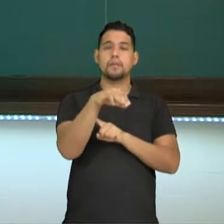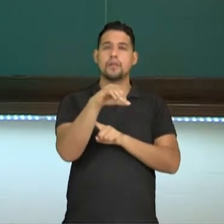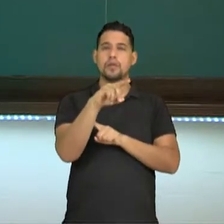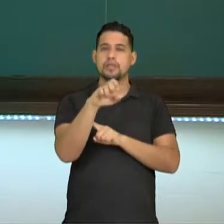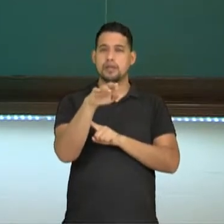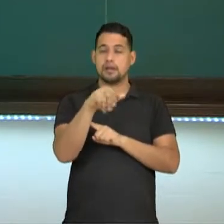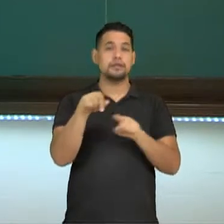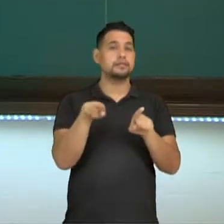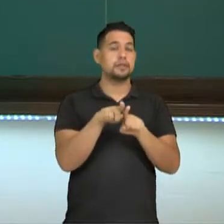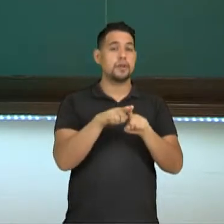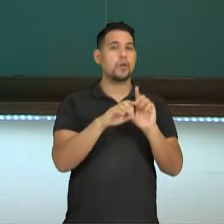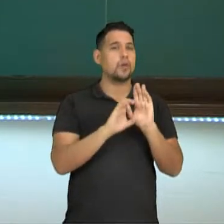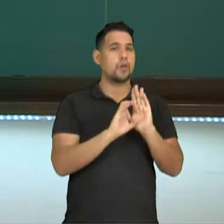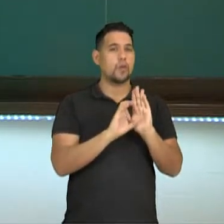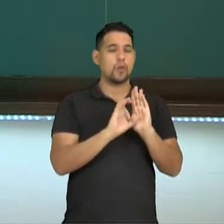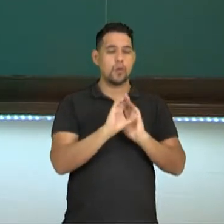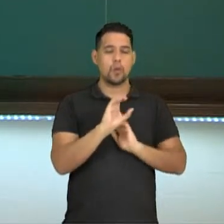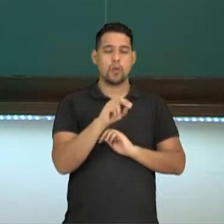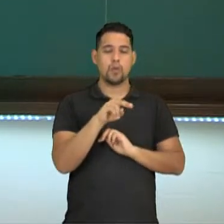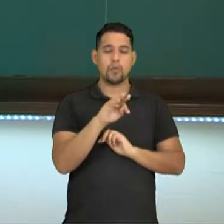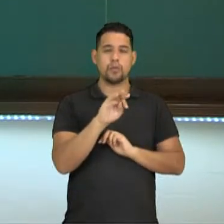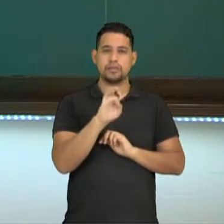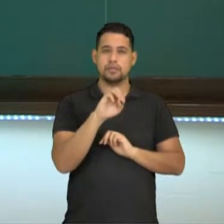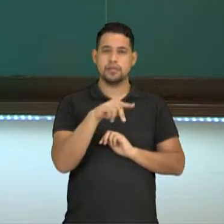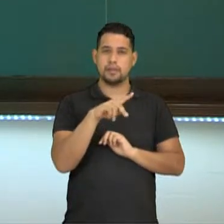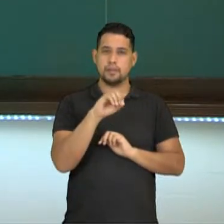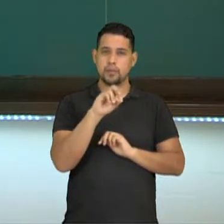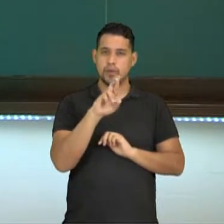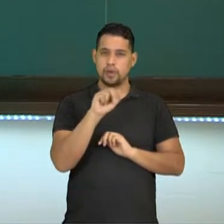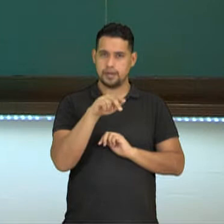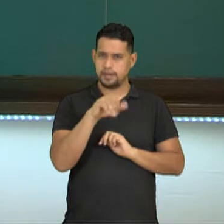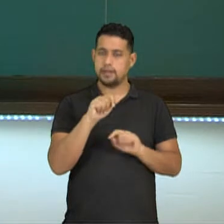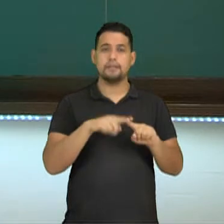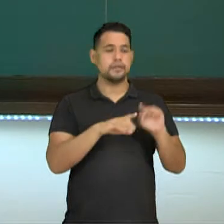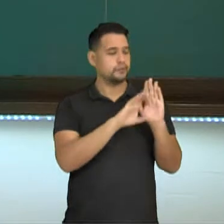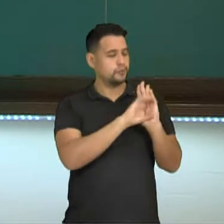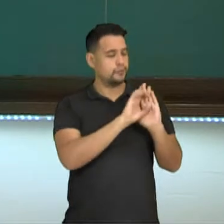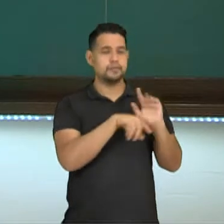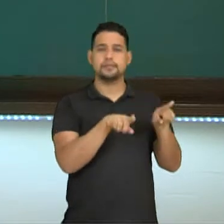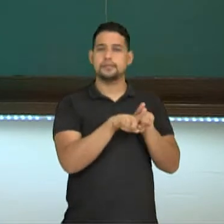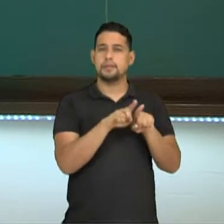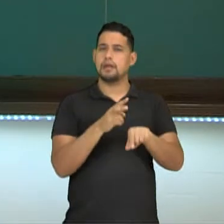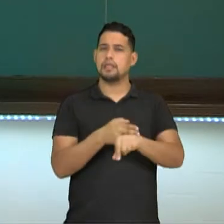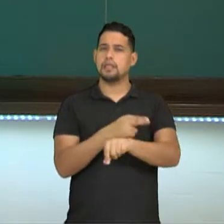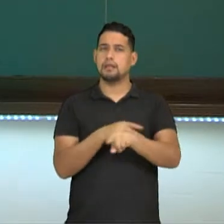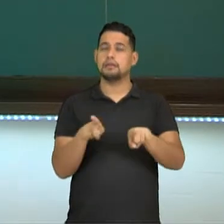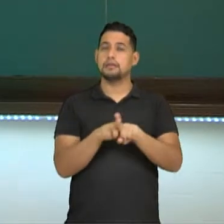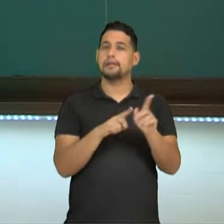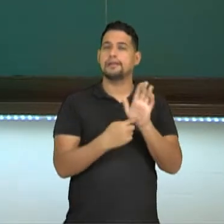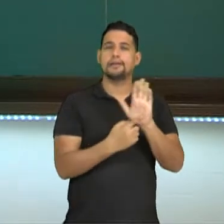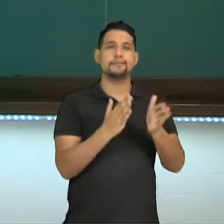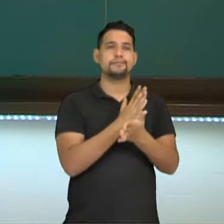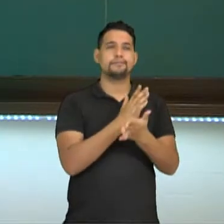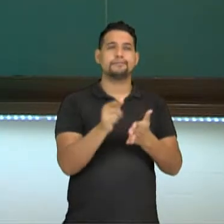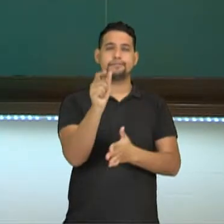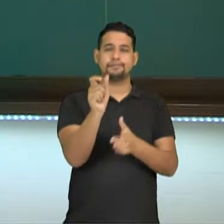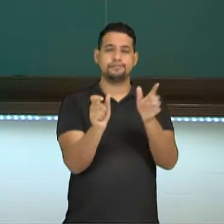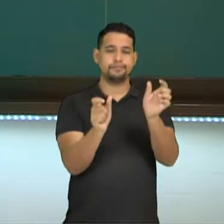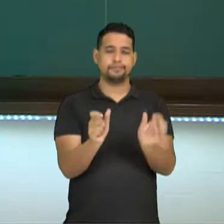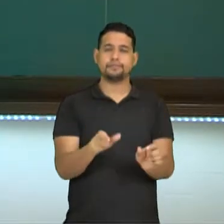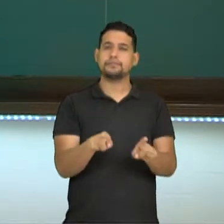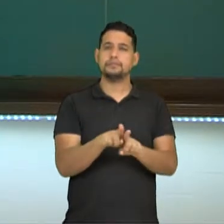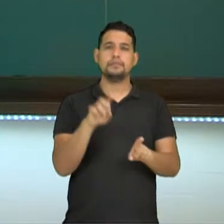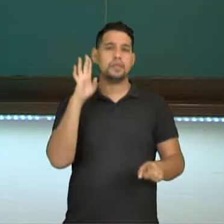e história contemporânea, que é a história atual. Então aqui o conceito de Idade Média. Então algumas características, né,